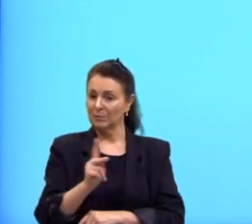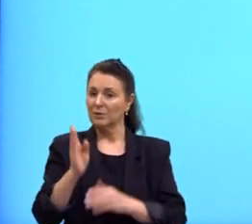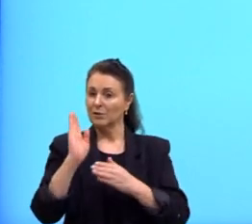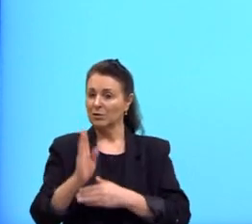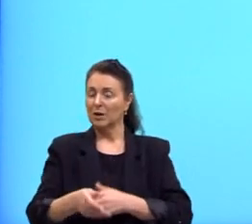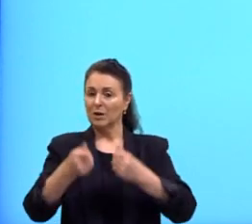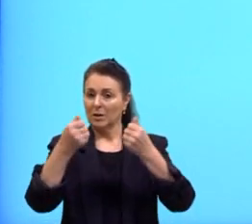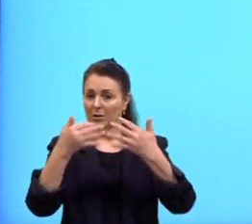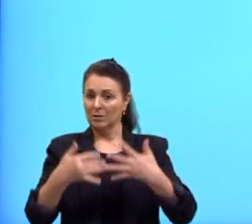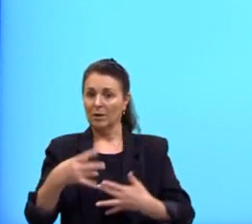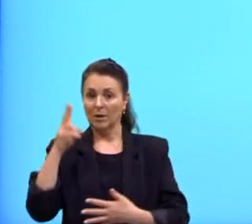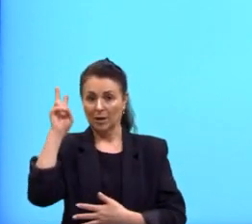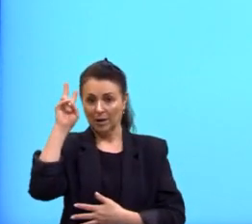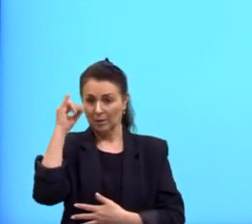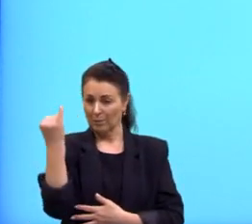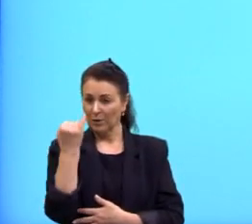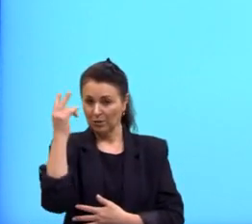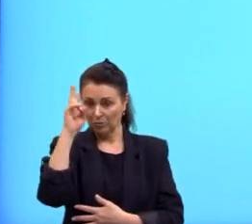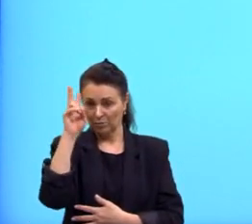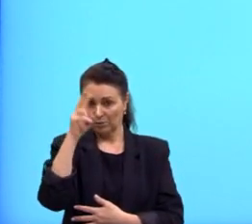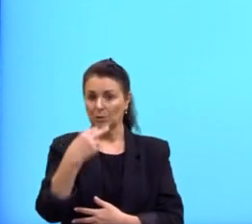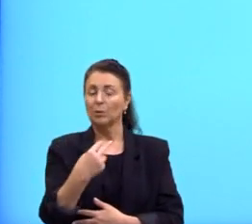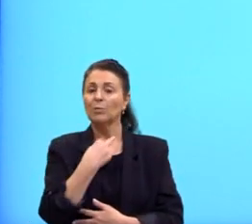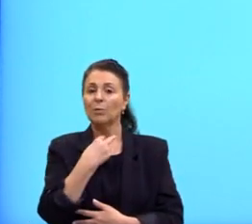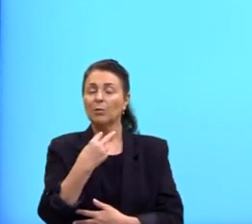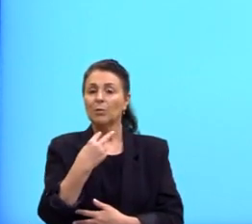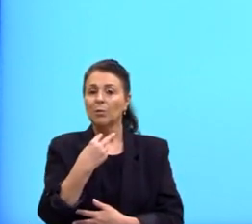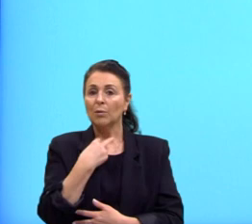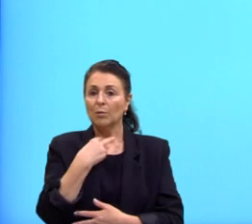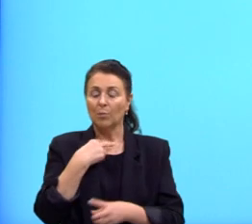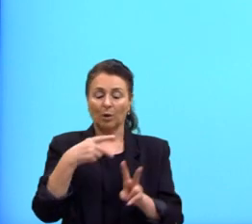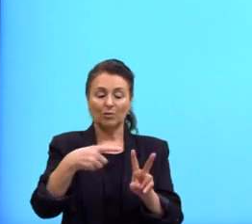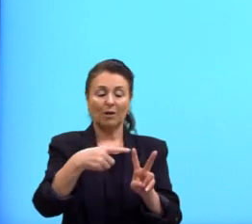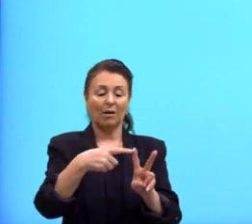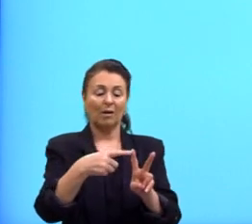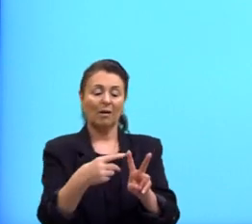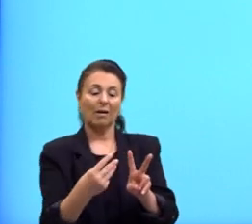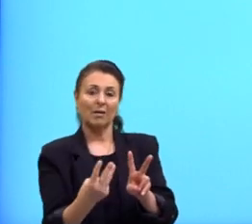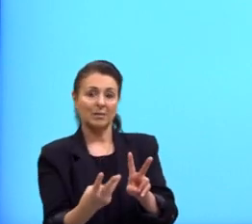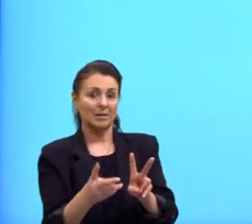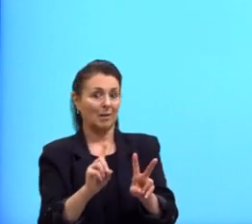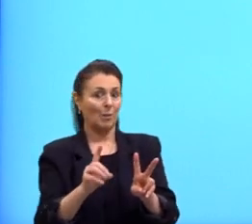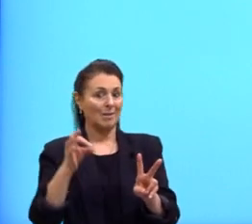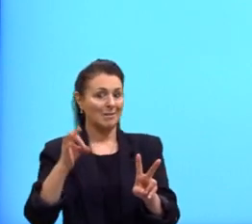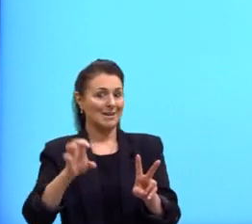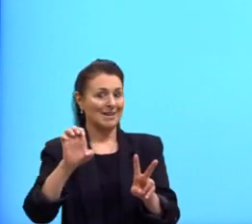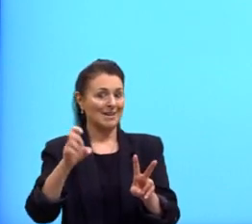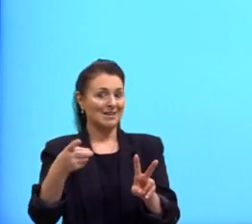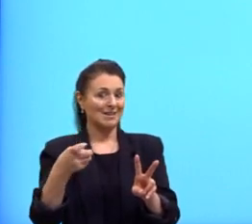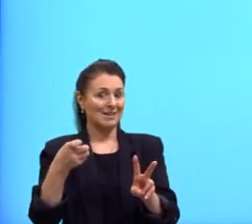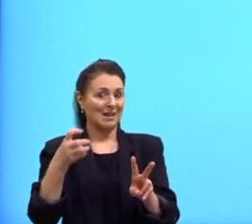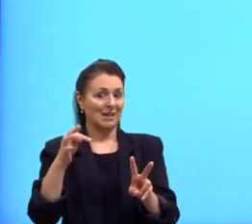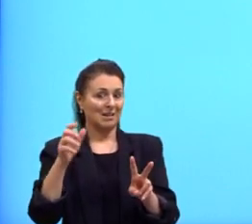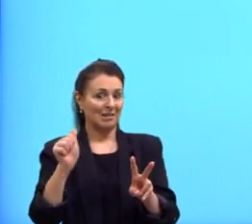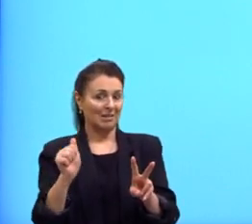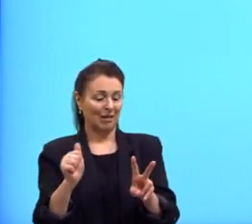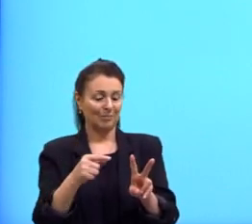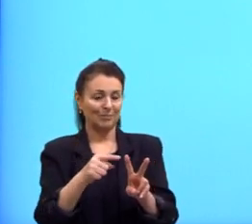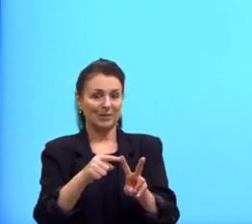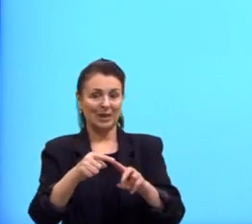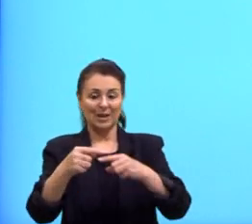importante que vocês lembrem nós não podemos deixar Raízes que não são exatas no denominador